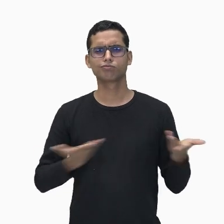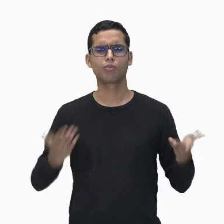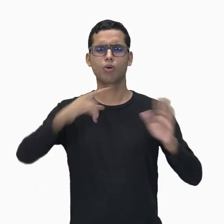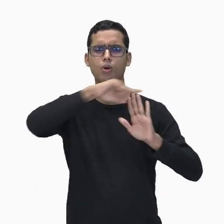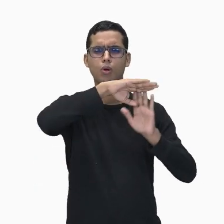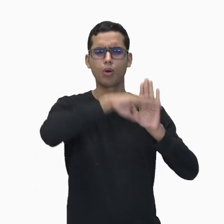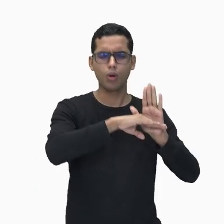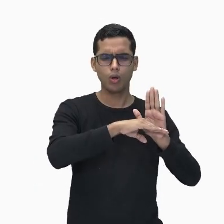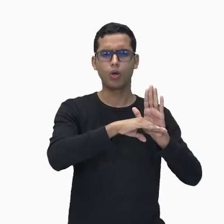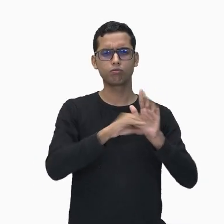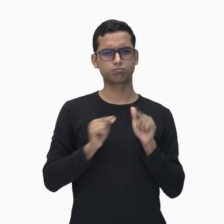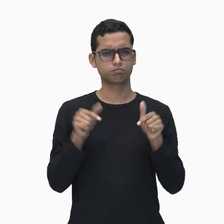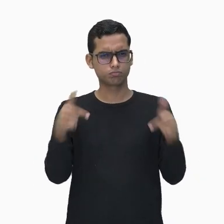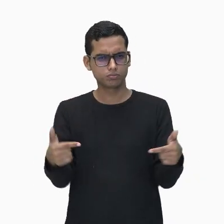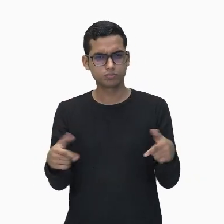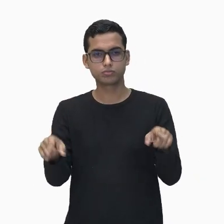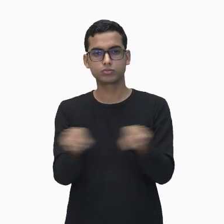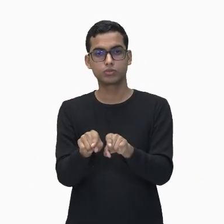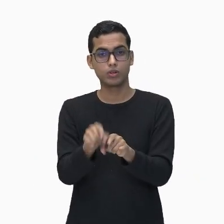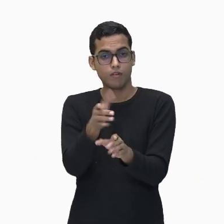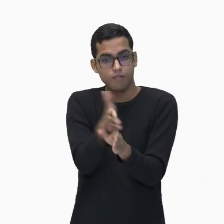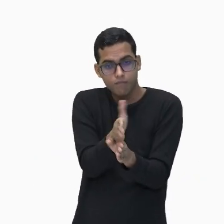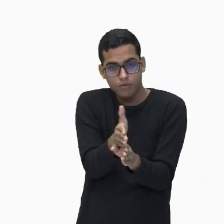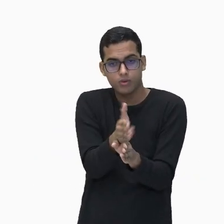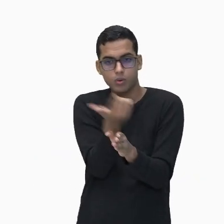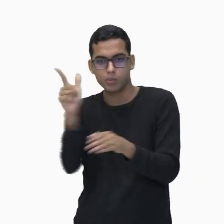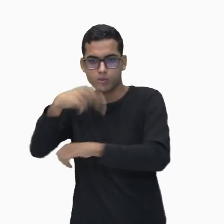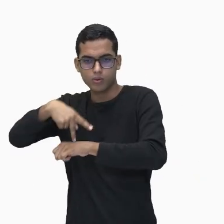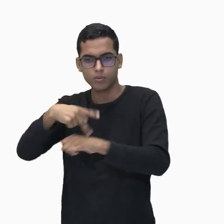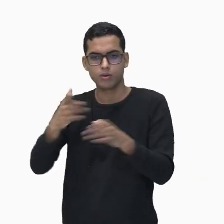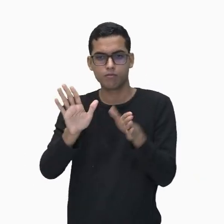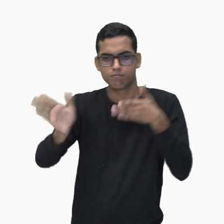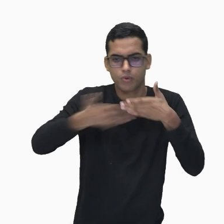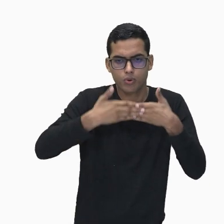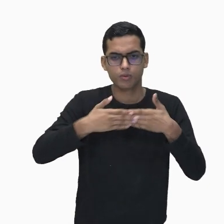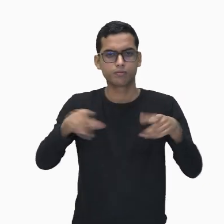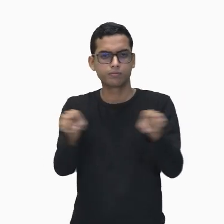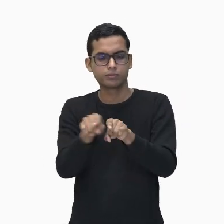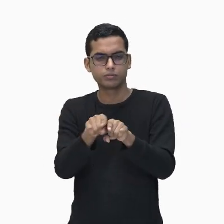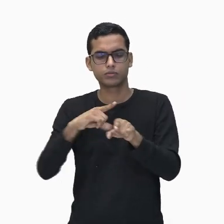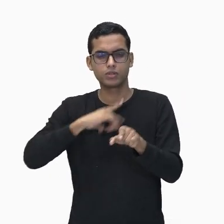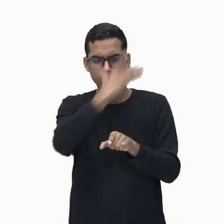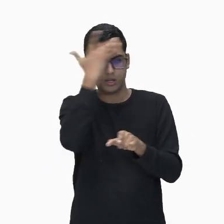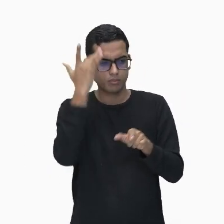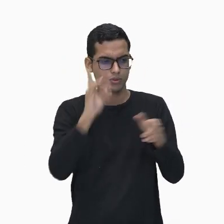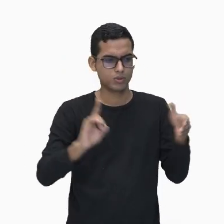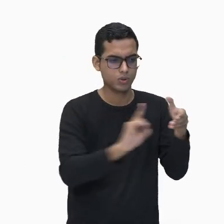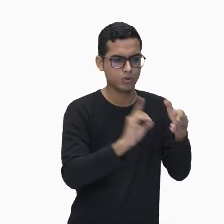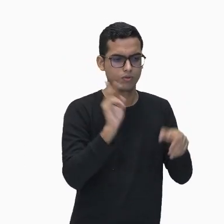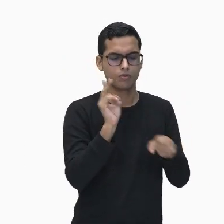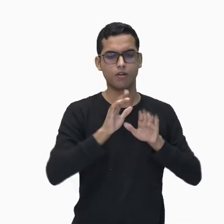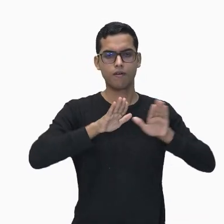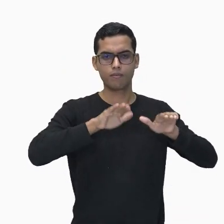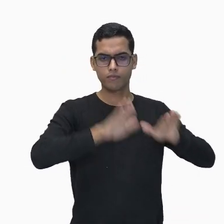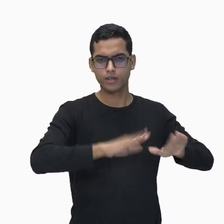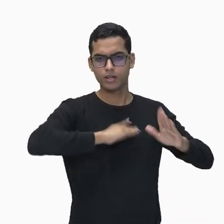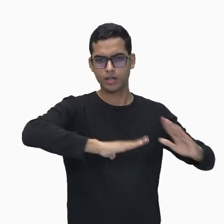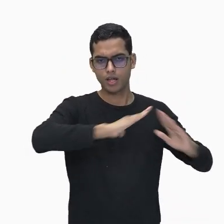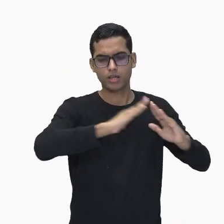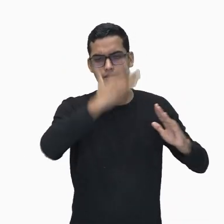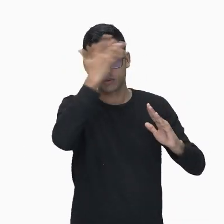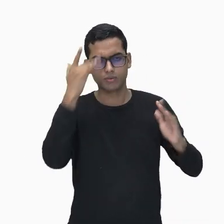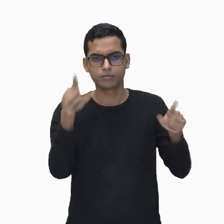no livro? Fechamento de fronteiras, confinamento, racionamento e tantas outras. E aí,